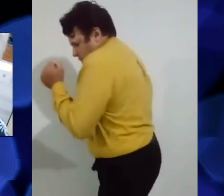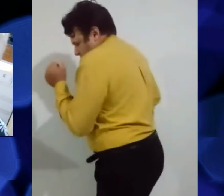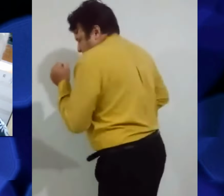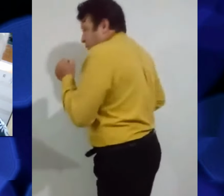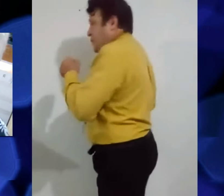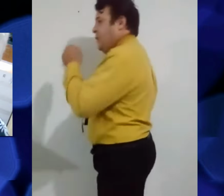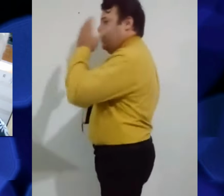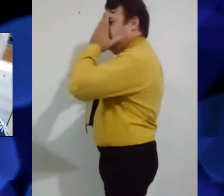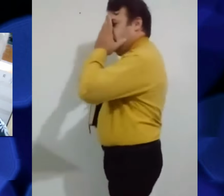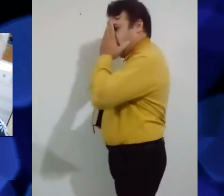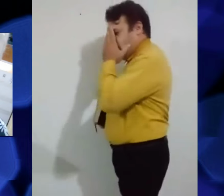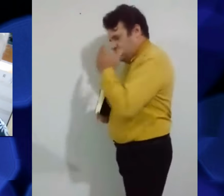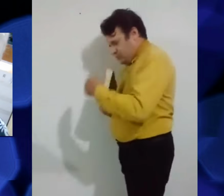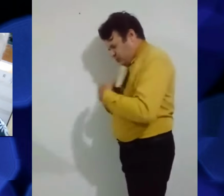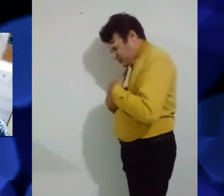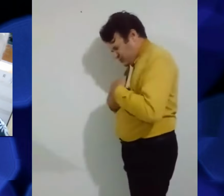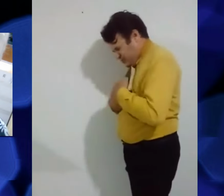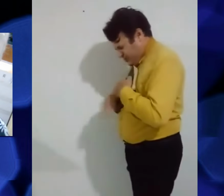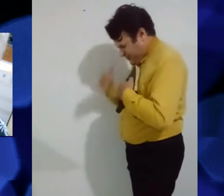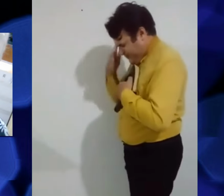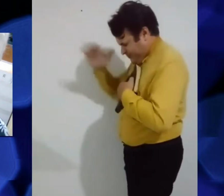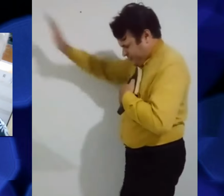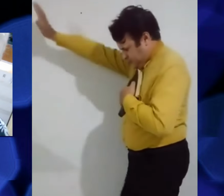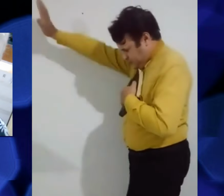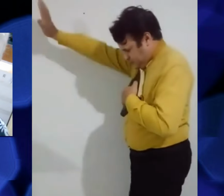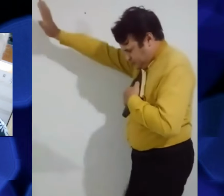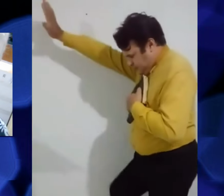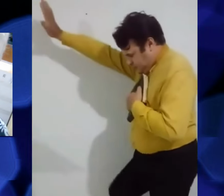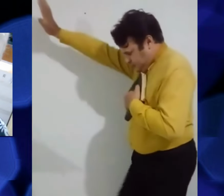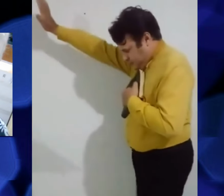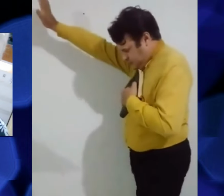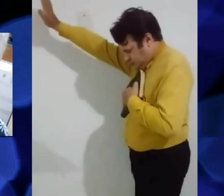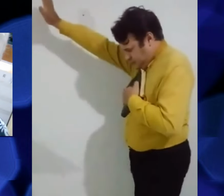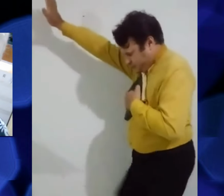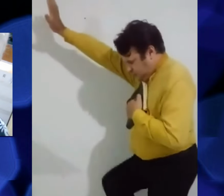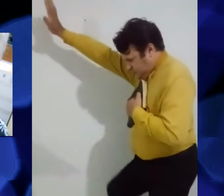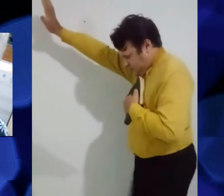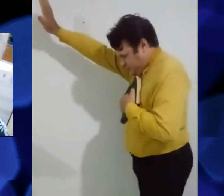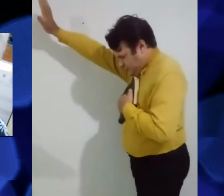jeito, partimos para o próximo passo.